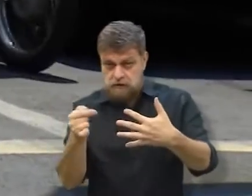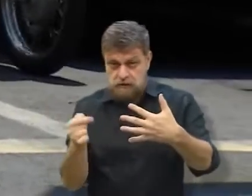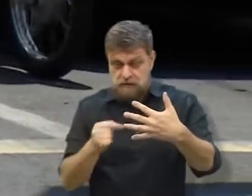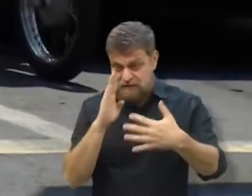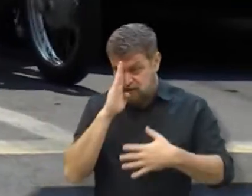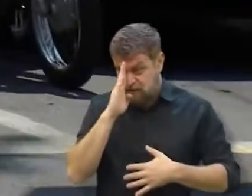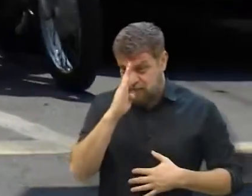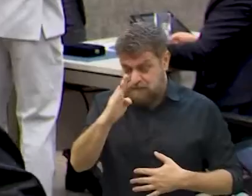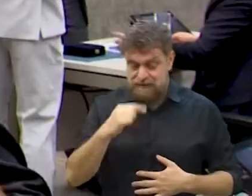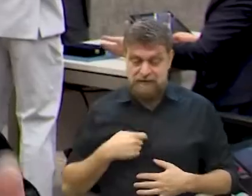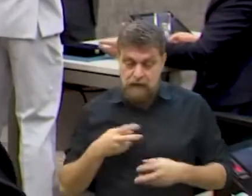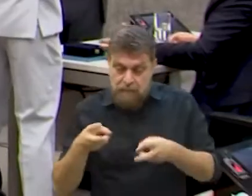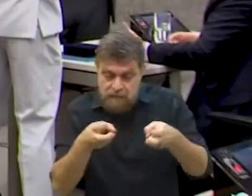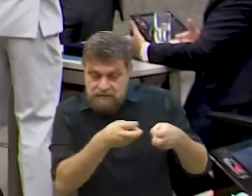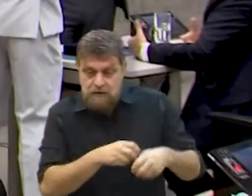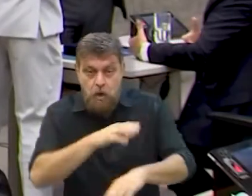principais